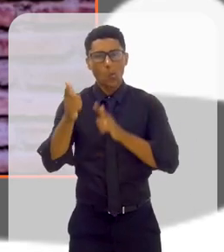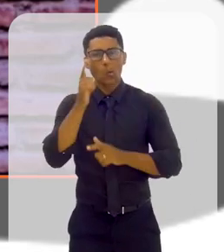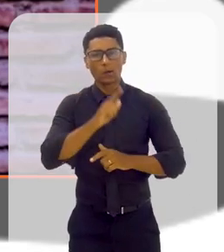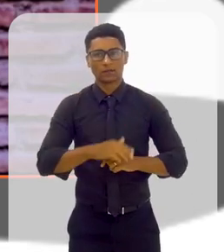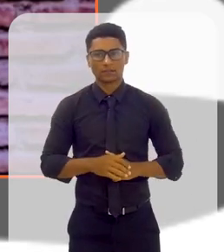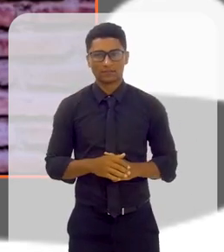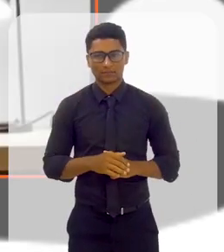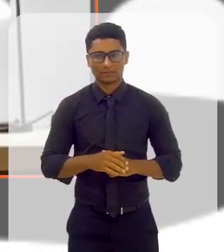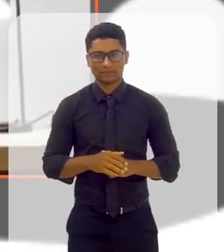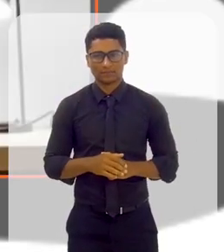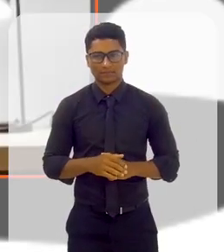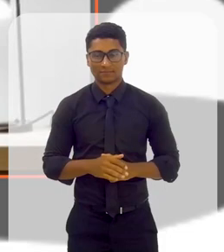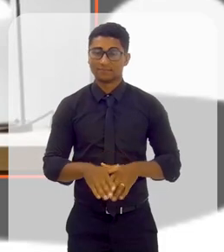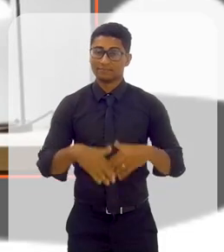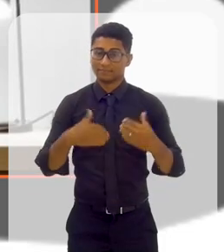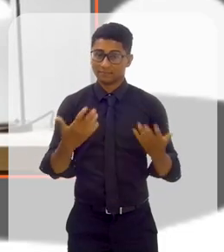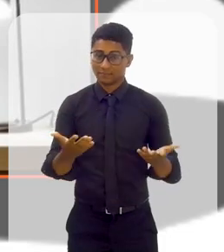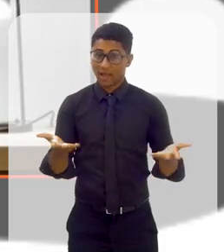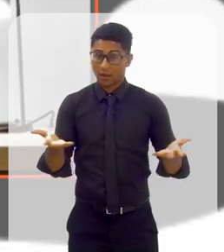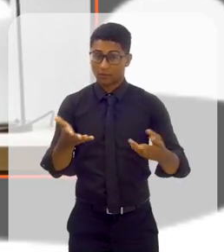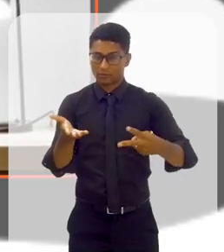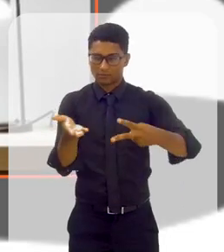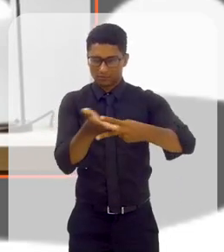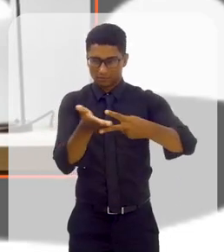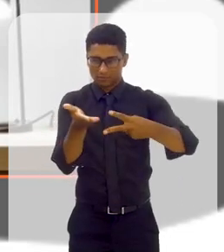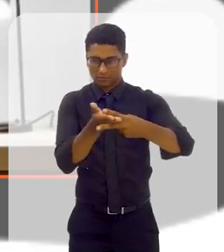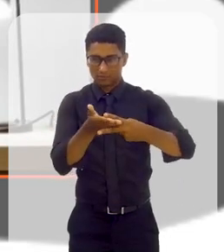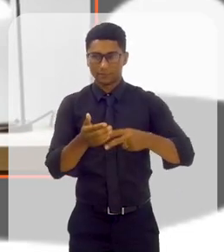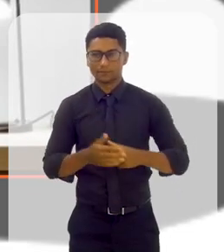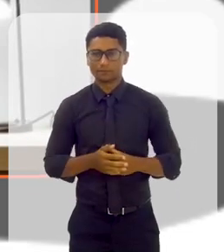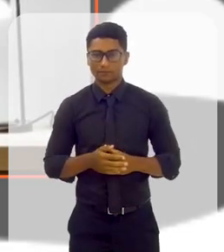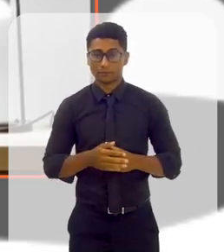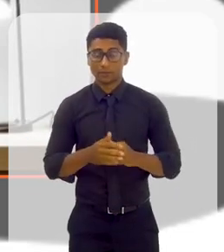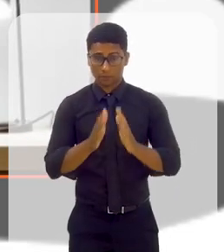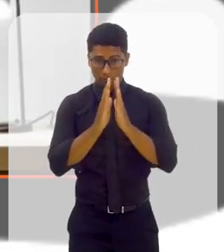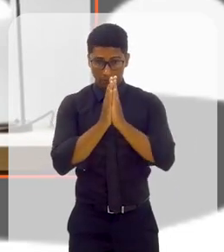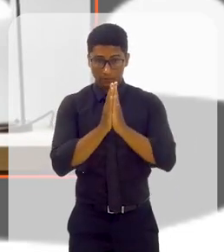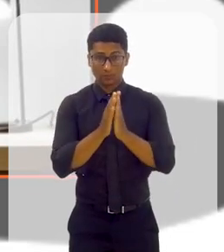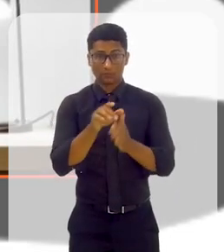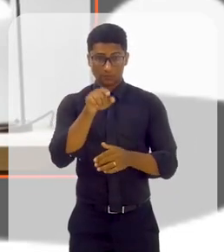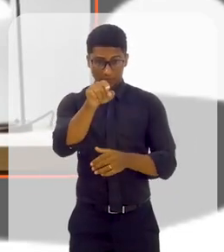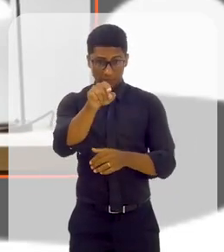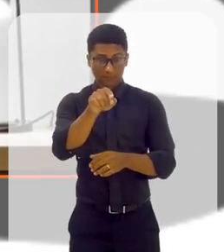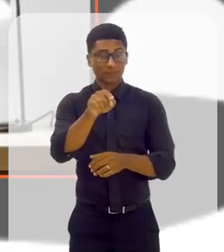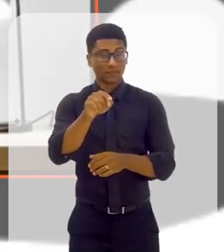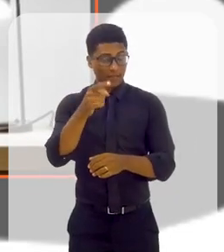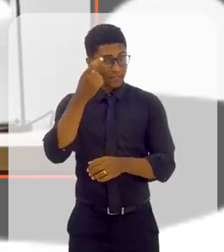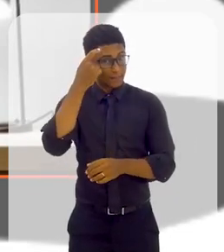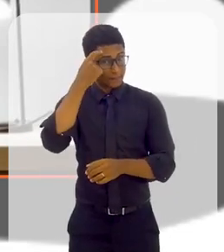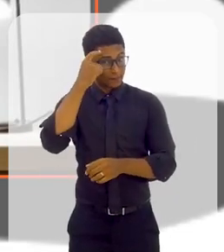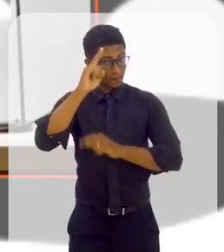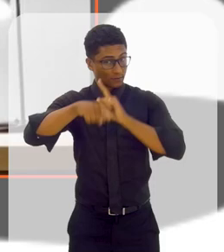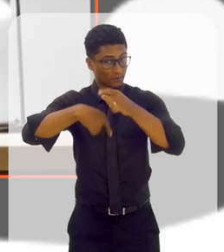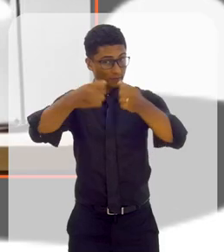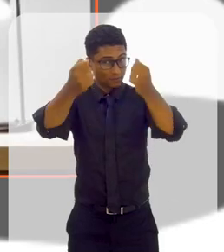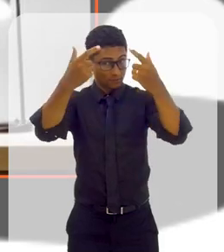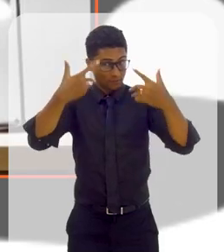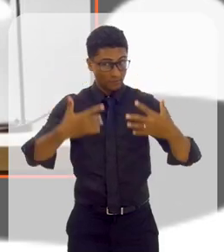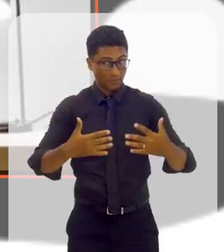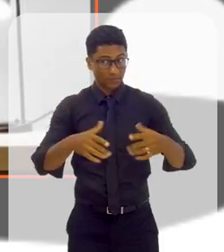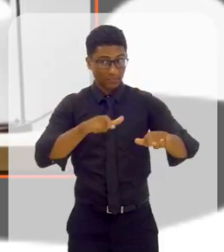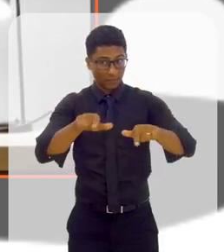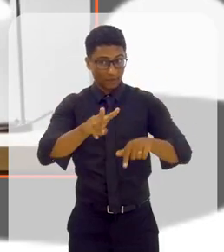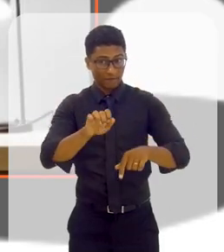massa... Então eu quero, a gente tem que ir para um rápido intervalo, eu quero que você congele a ideia da geração de emprego, que muito